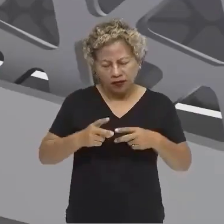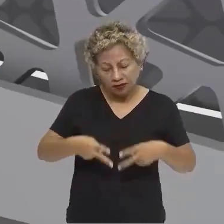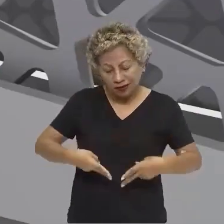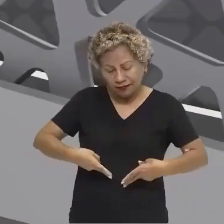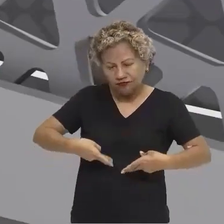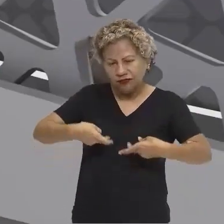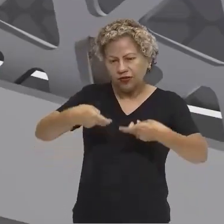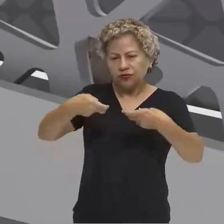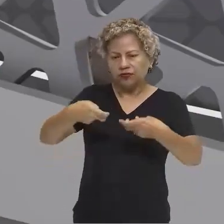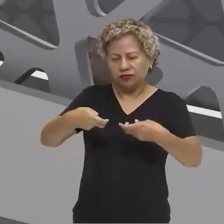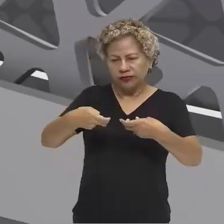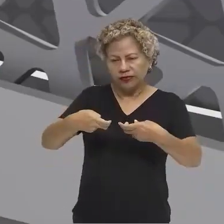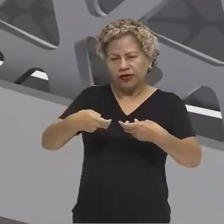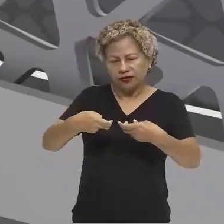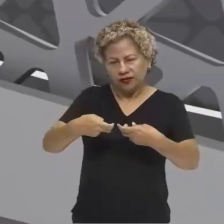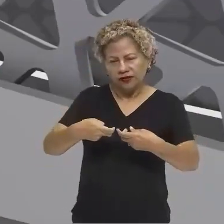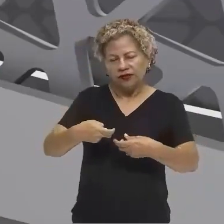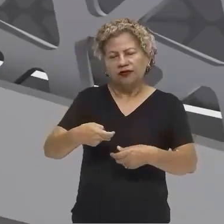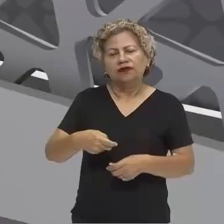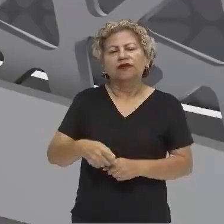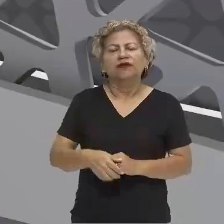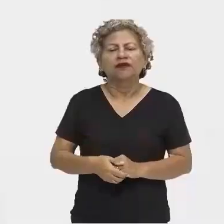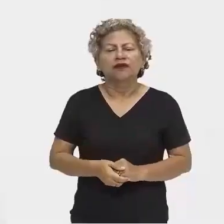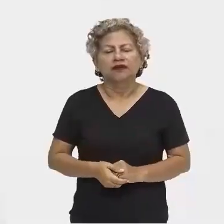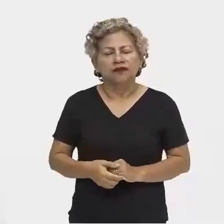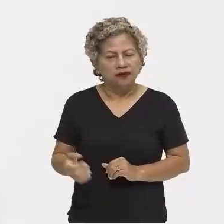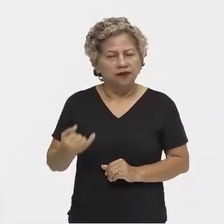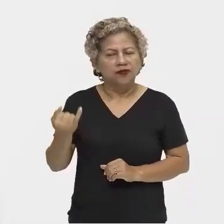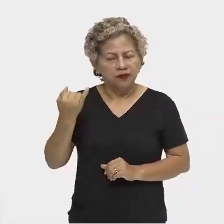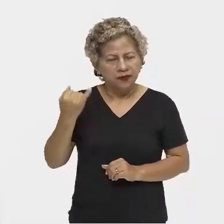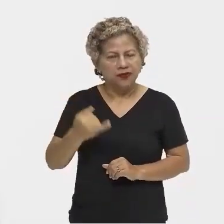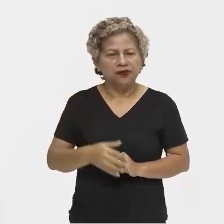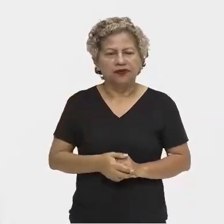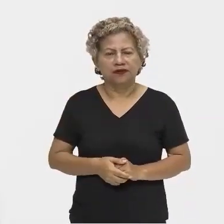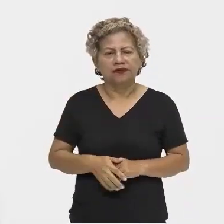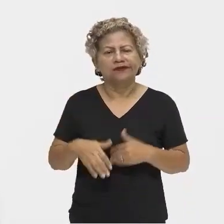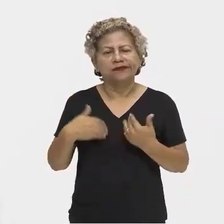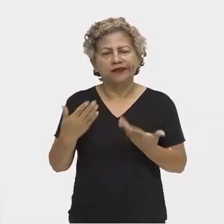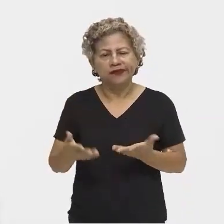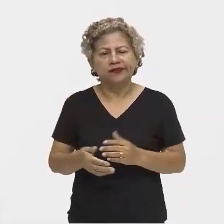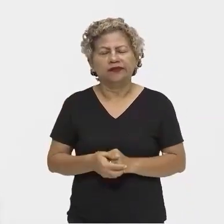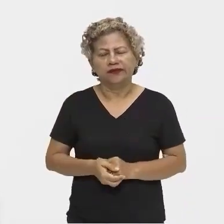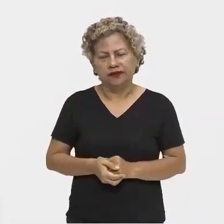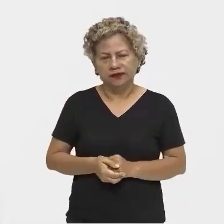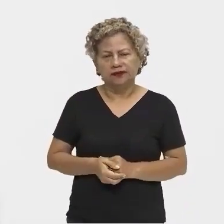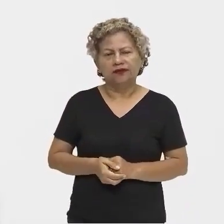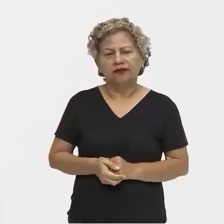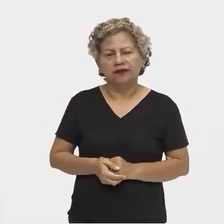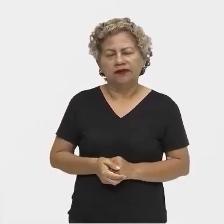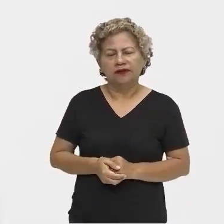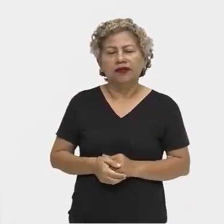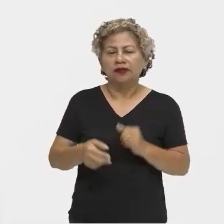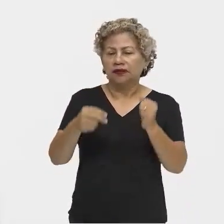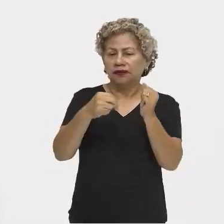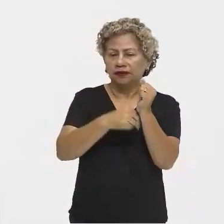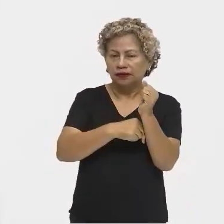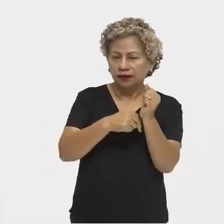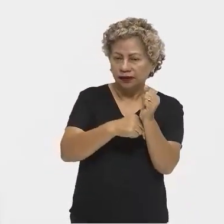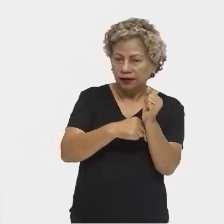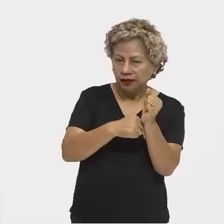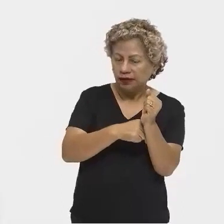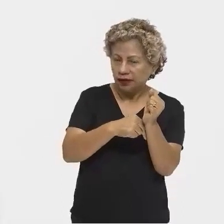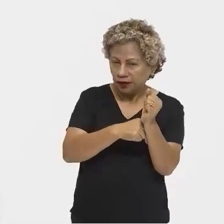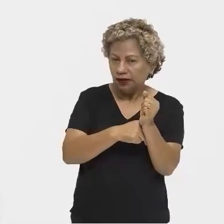autoconhecimento vai responder isso. E aí, nós temos assim um grande segredo, né? É o seguinte: na maior parte das